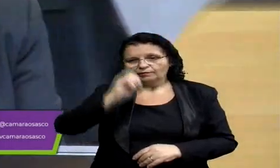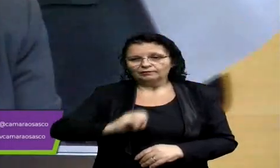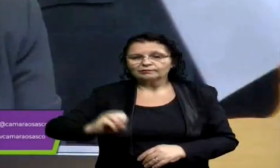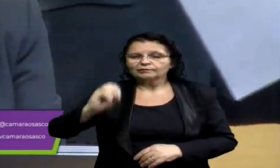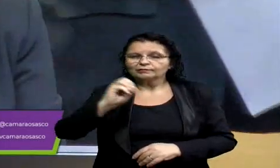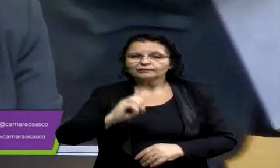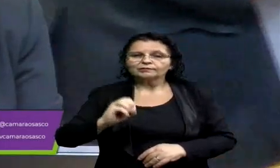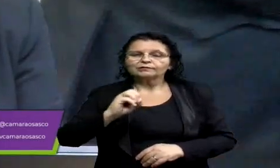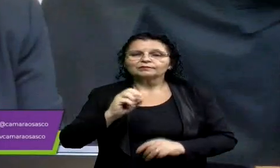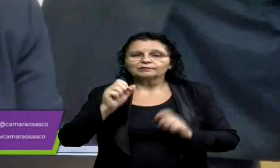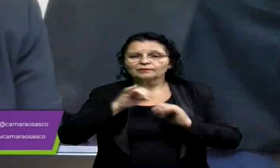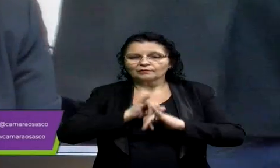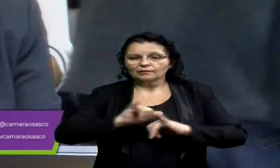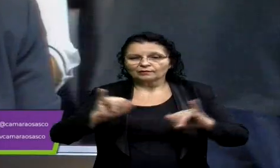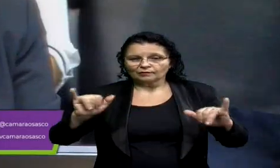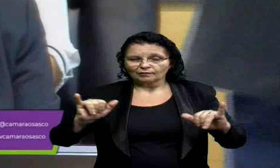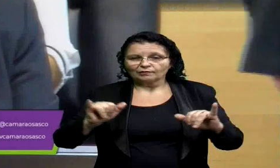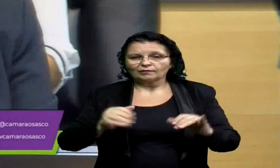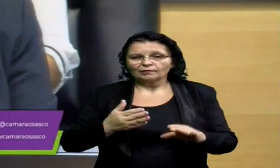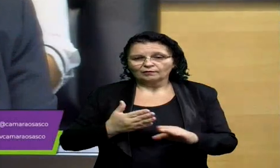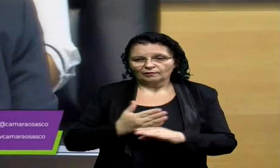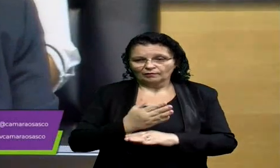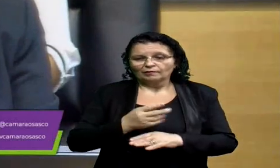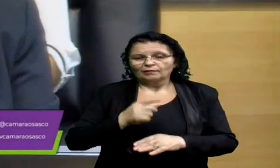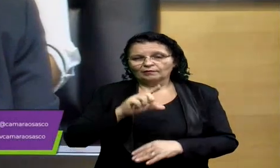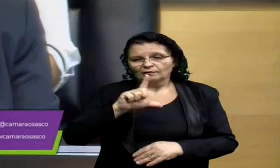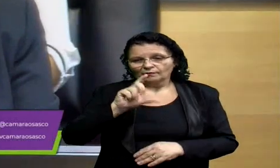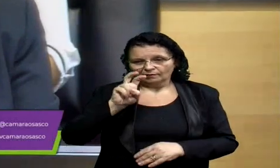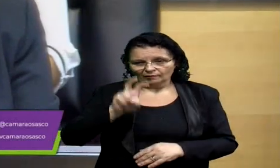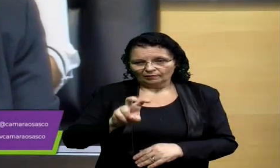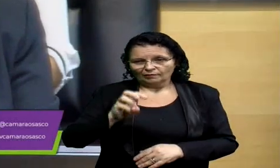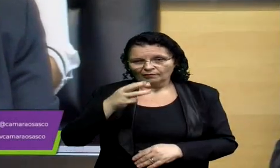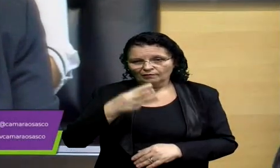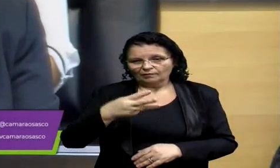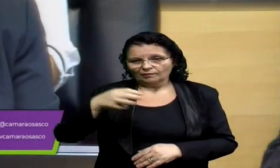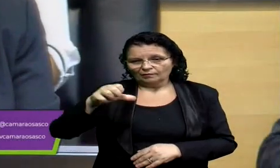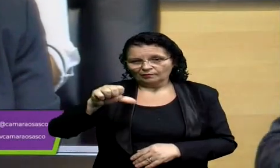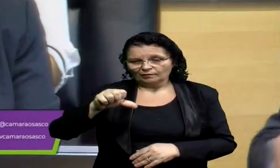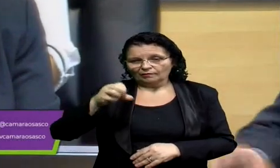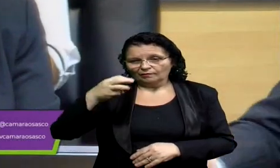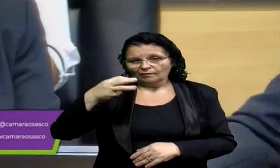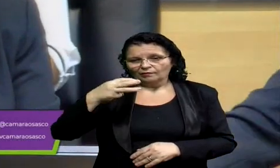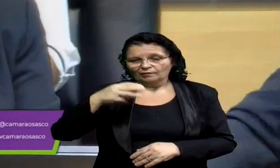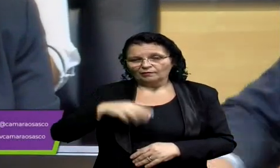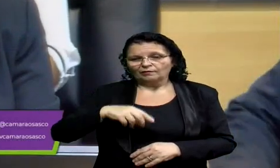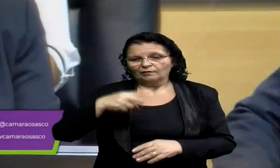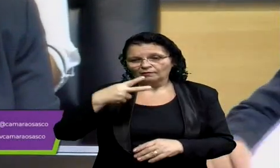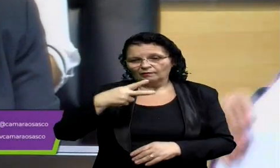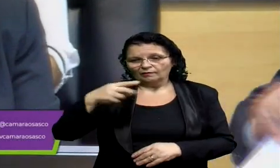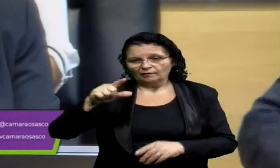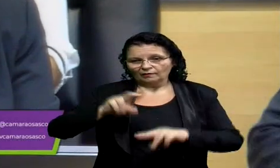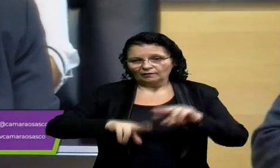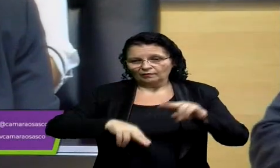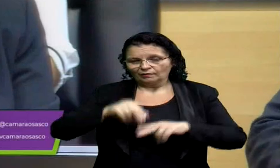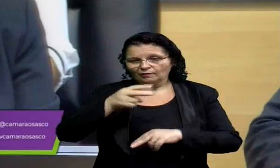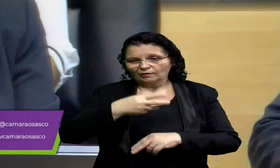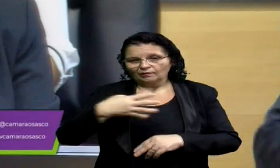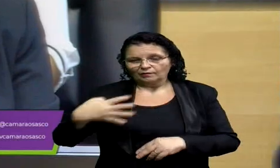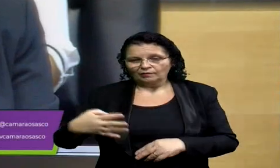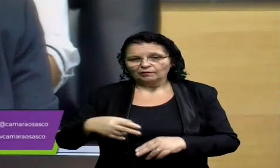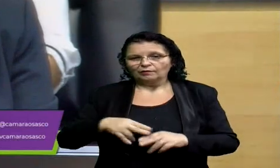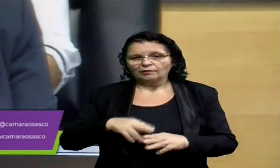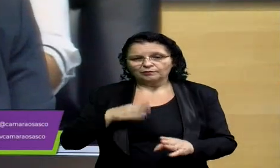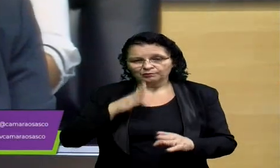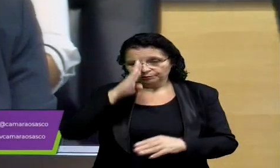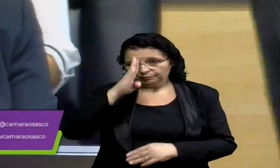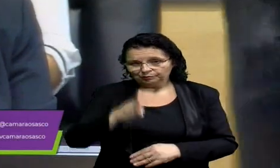Osasco Informa a sanção da lei 5349 de 27 de junho de 2024 referente